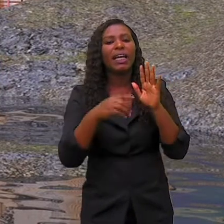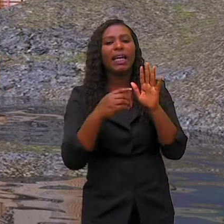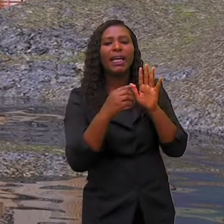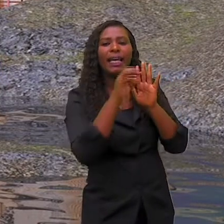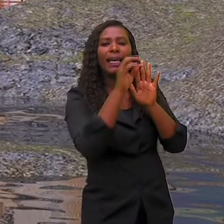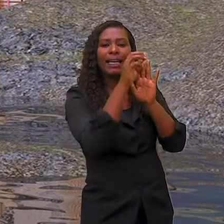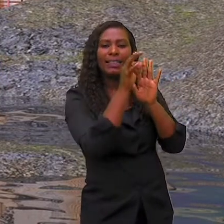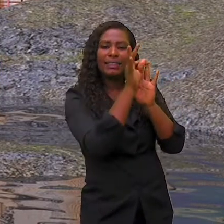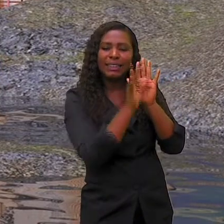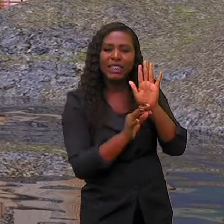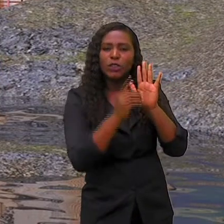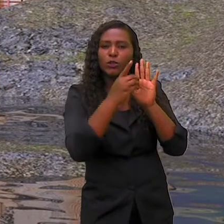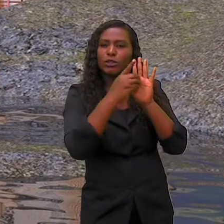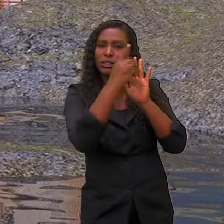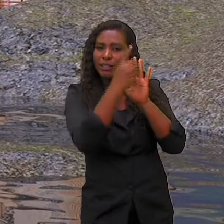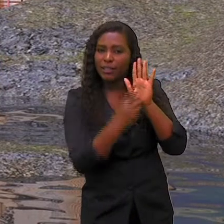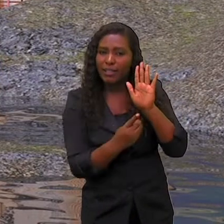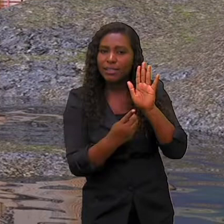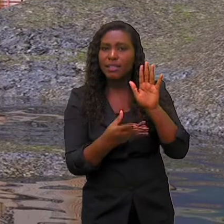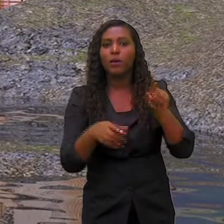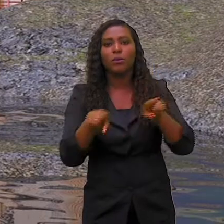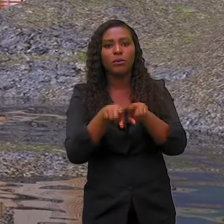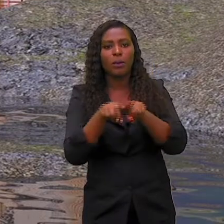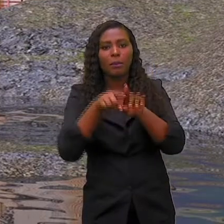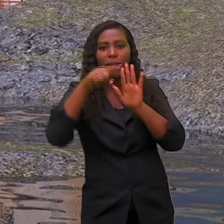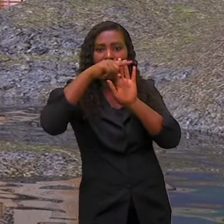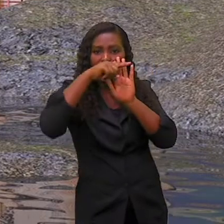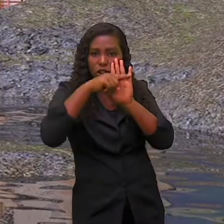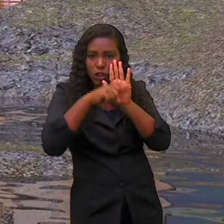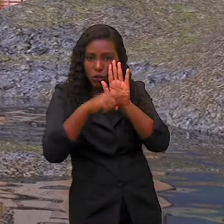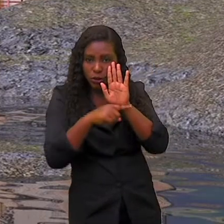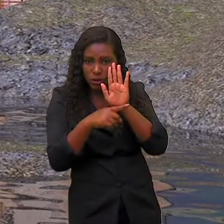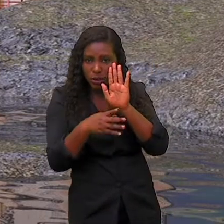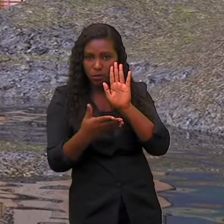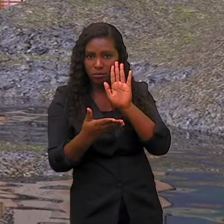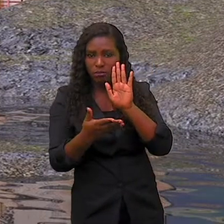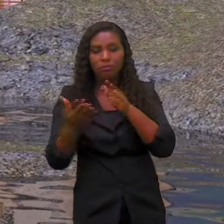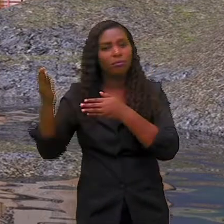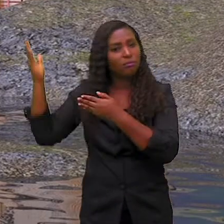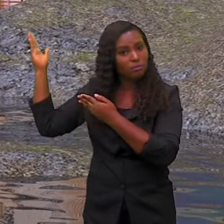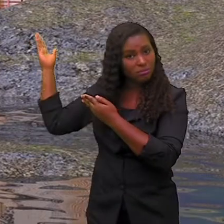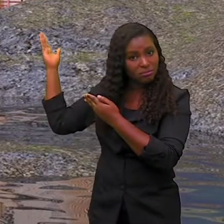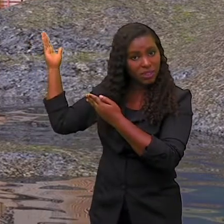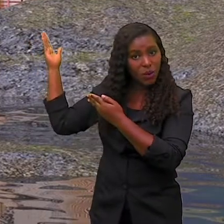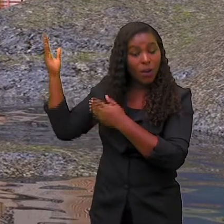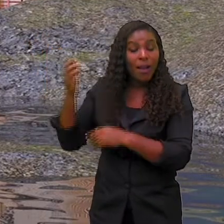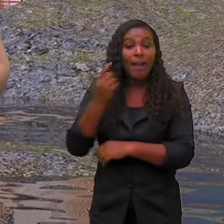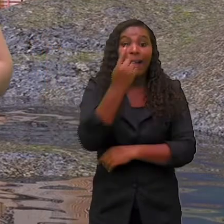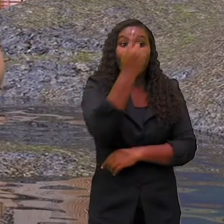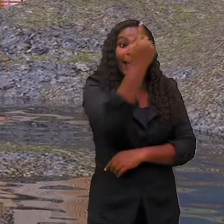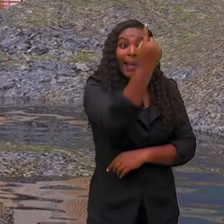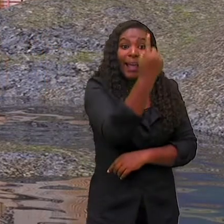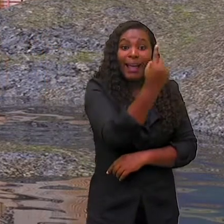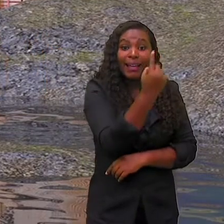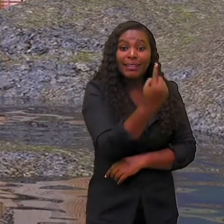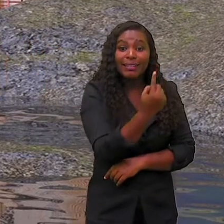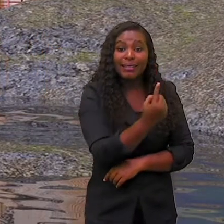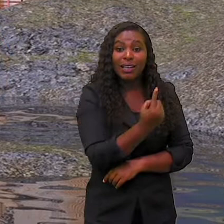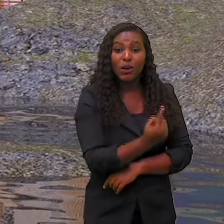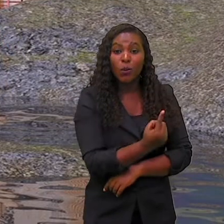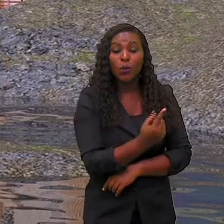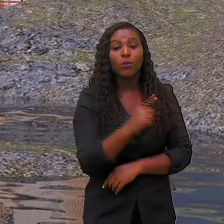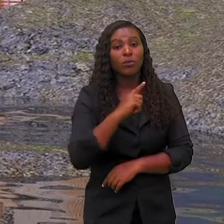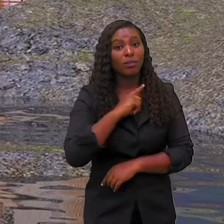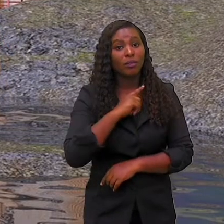que nós vamos trabalhar na aula de hoje, ok? E cada um desses tipos, pessoal, tem uma estrutura